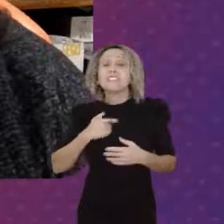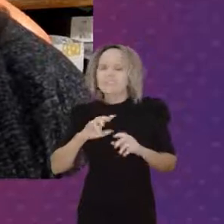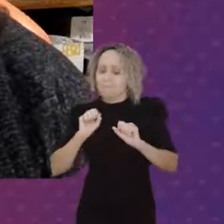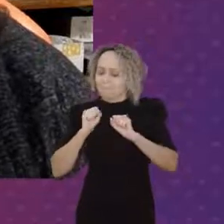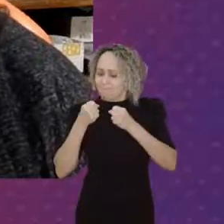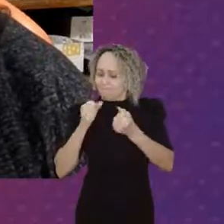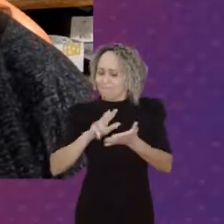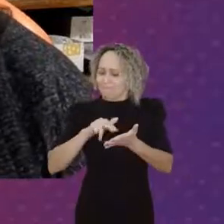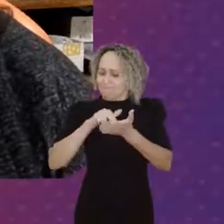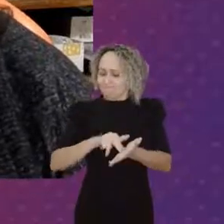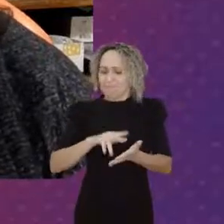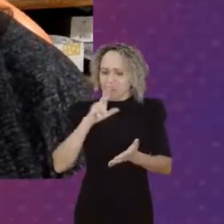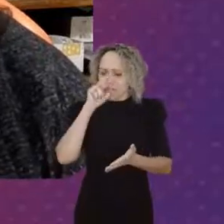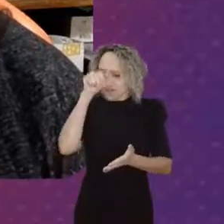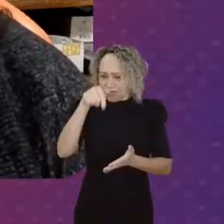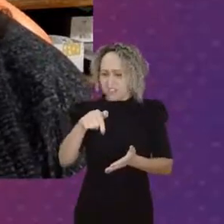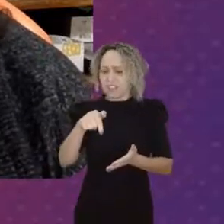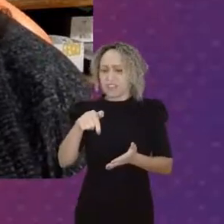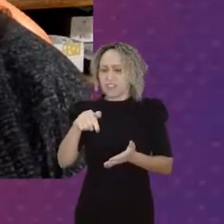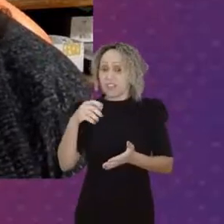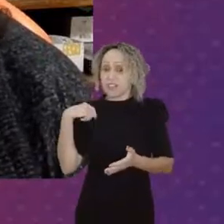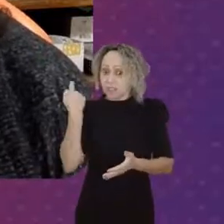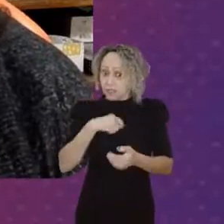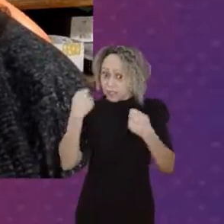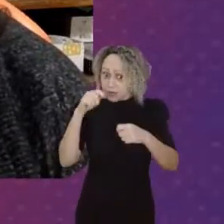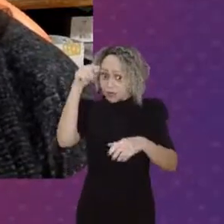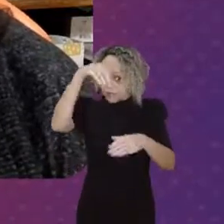gente precisa de você e é na política.